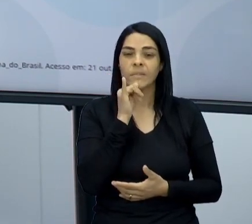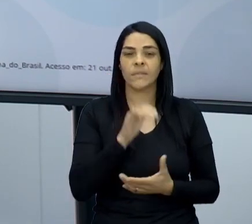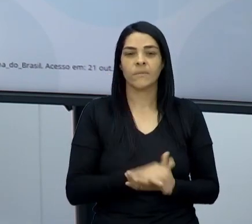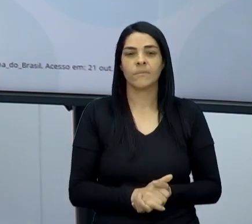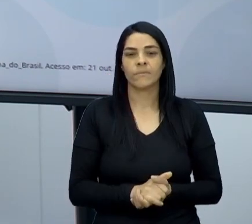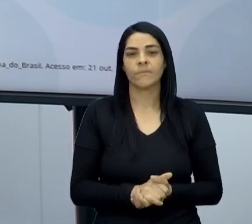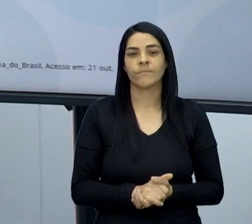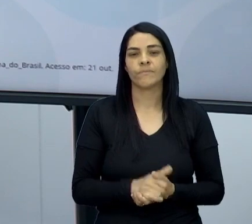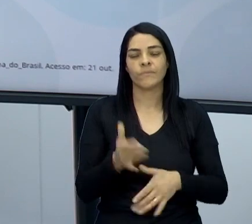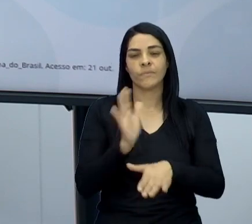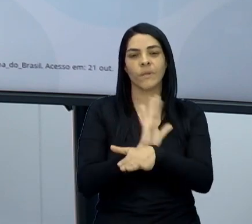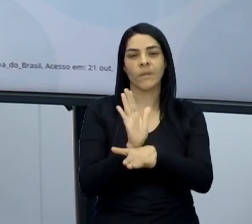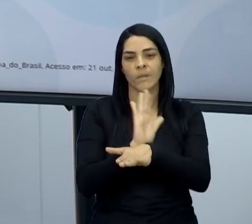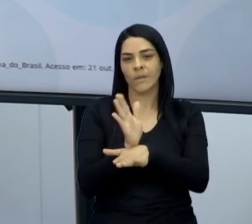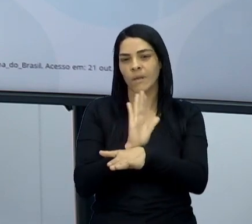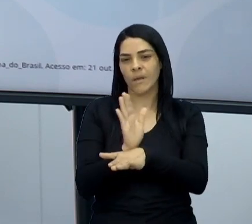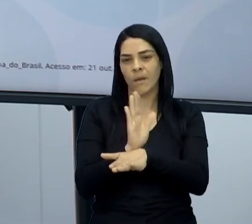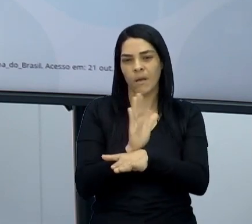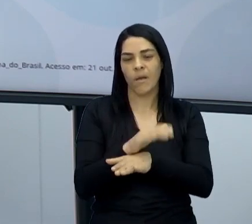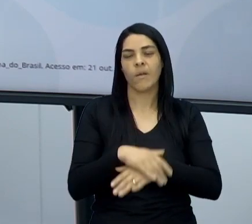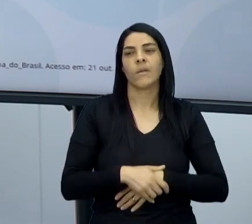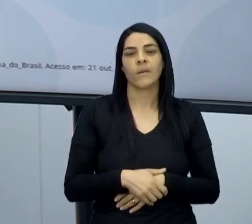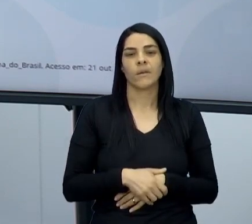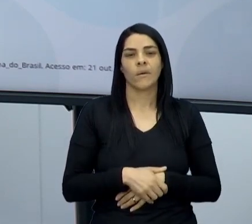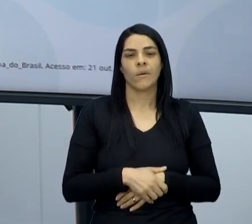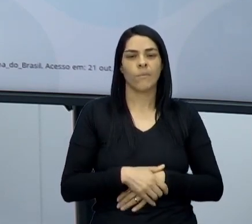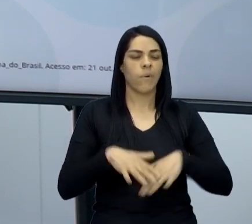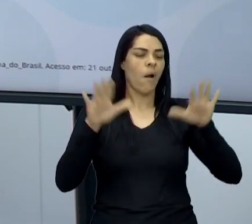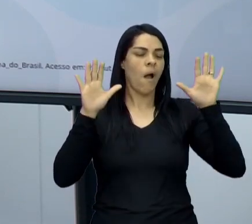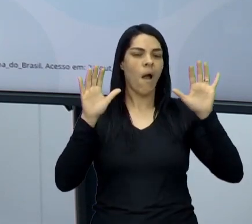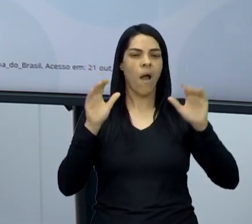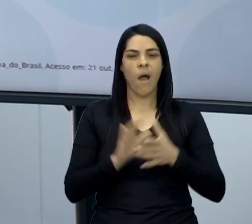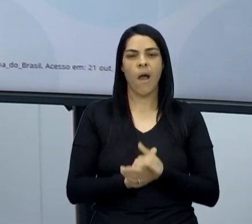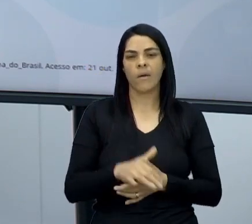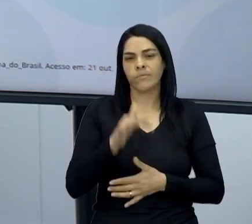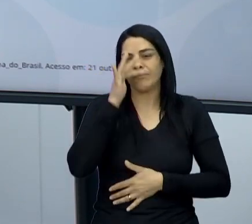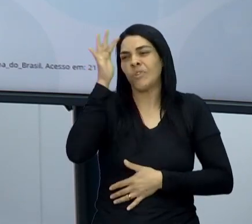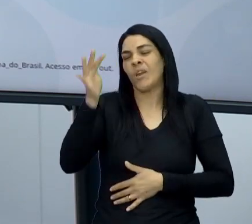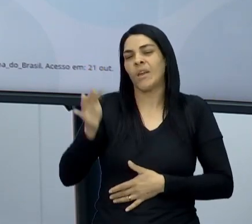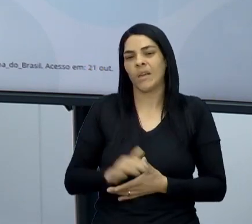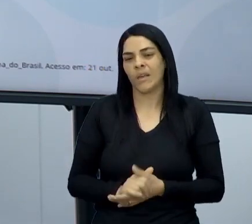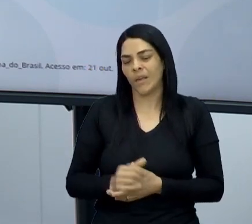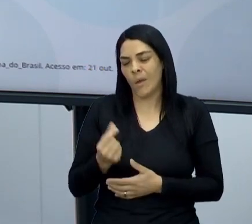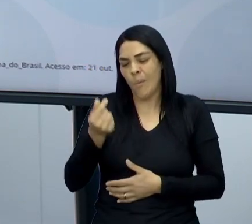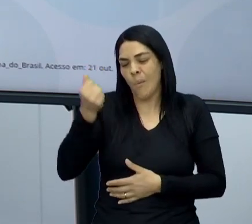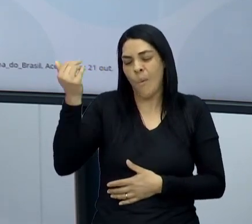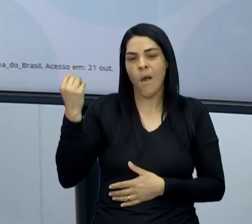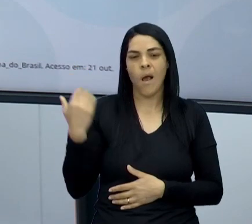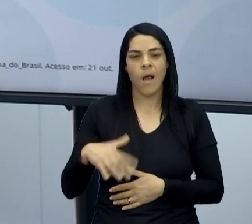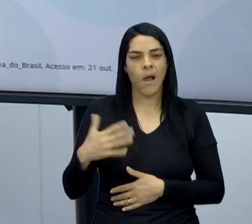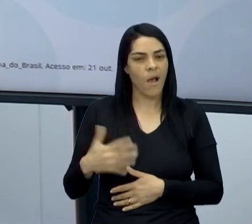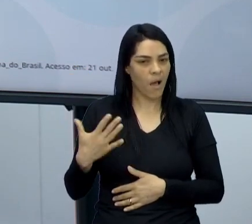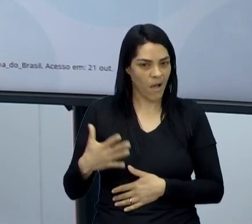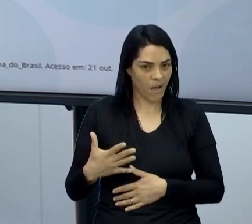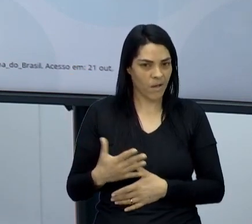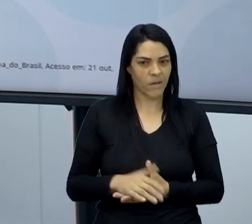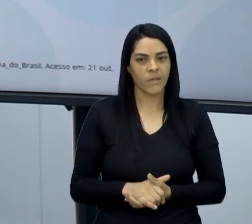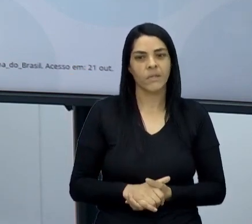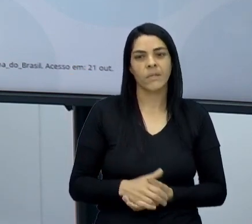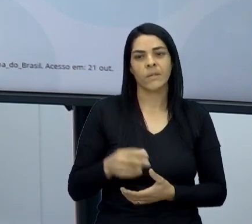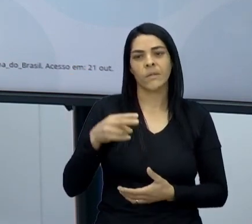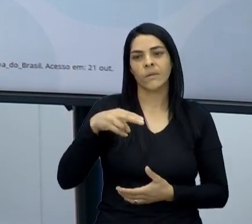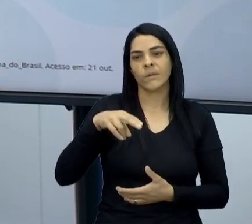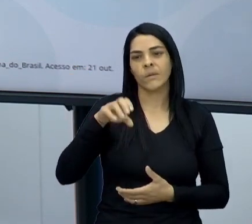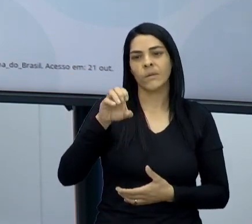da Marvel. Efeito especial, coisas pipocantes, tudo muito caro. O neorrealismo italiano, não,